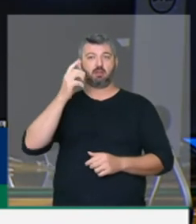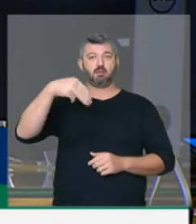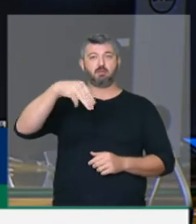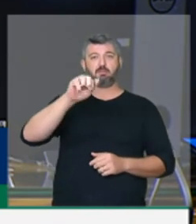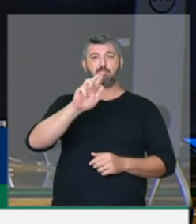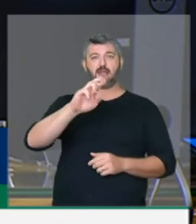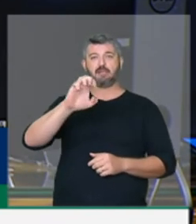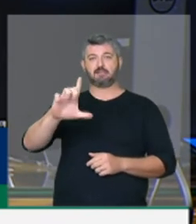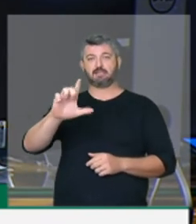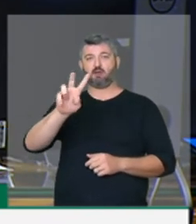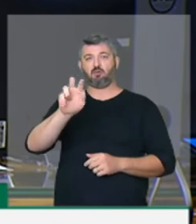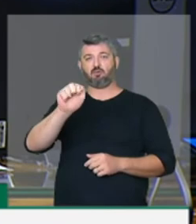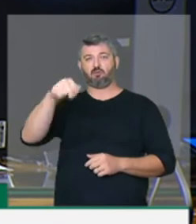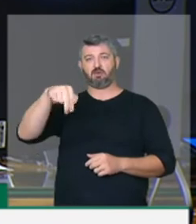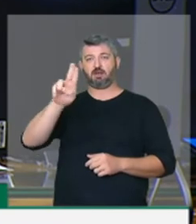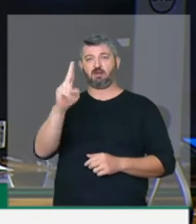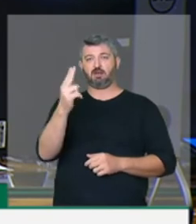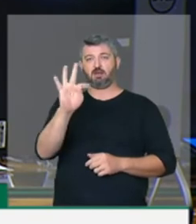Hatten.